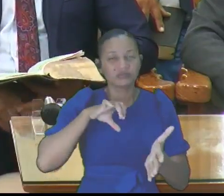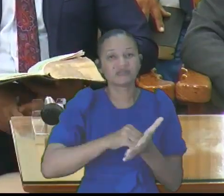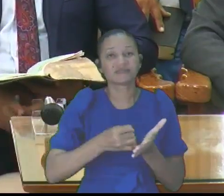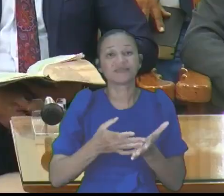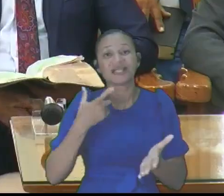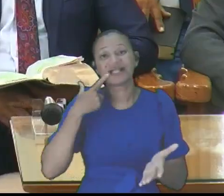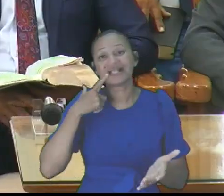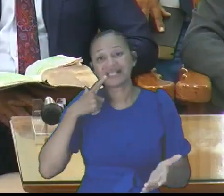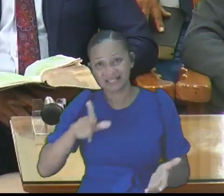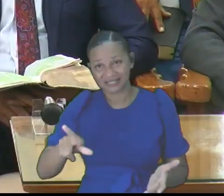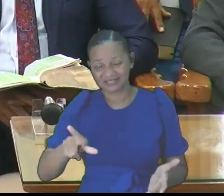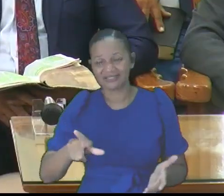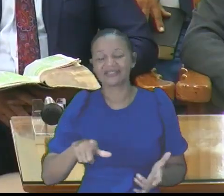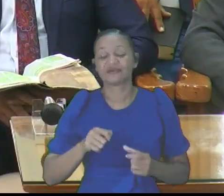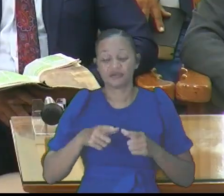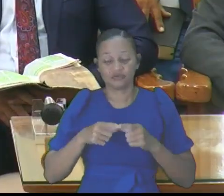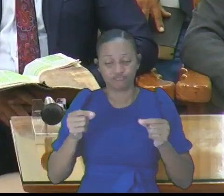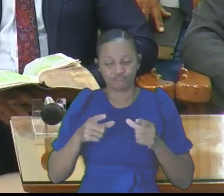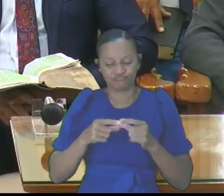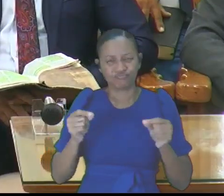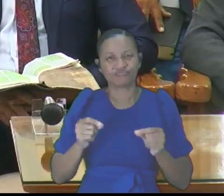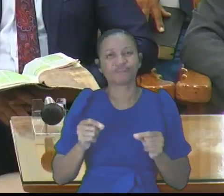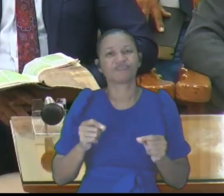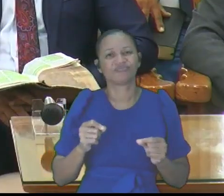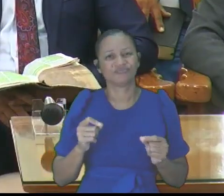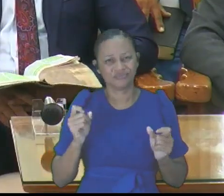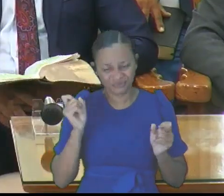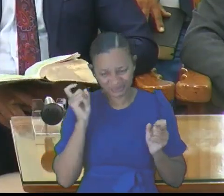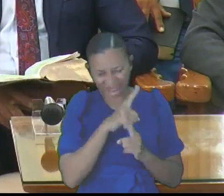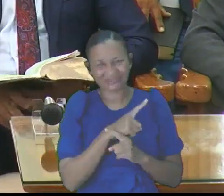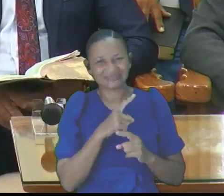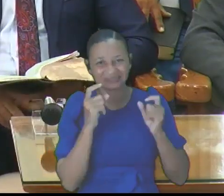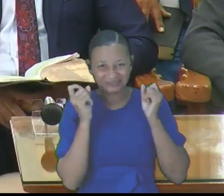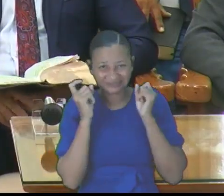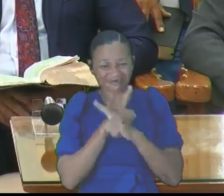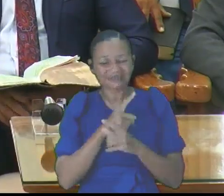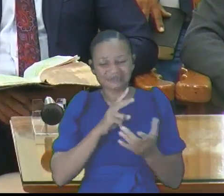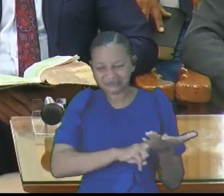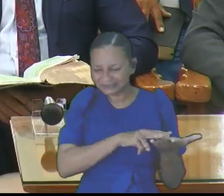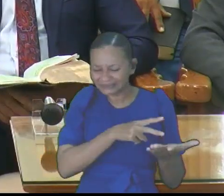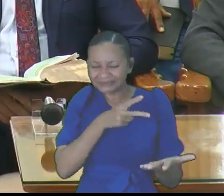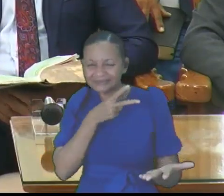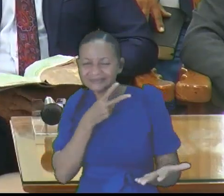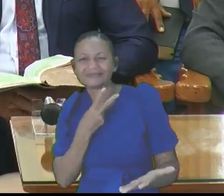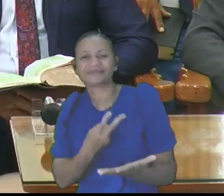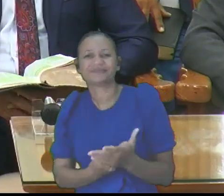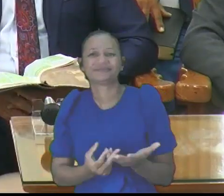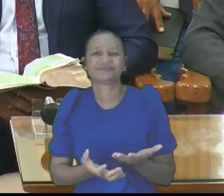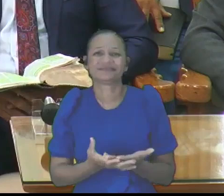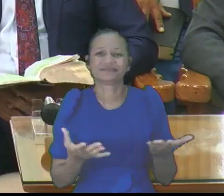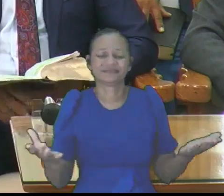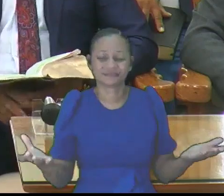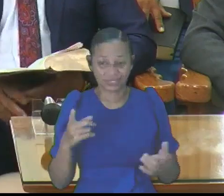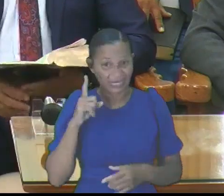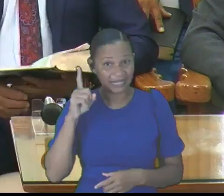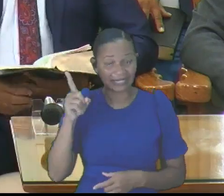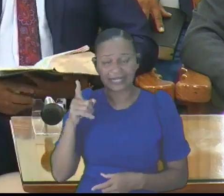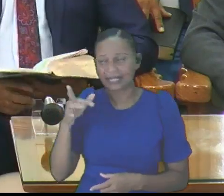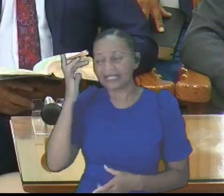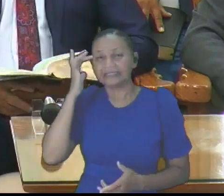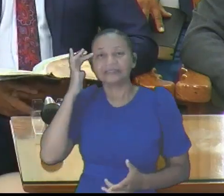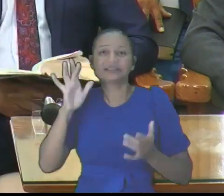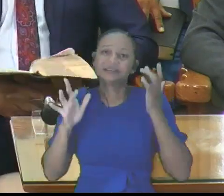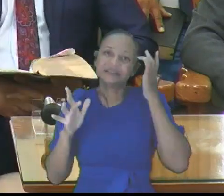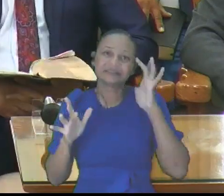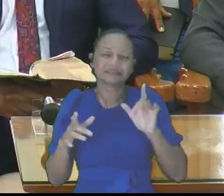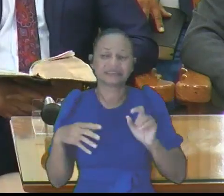língua japonesa é difícil, né? A língua japonesa é muito para traduzir uma coisa para outra, e lá não sabia,